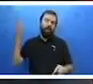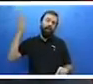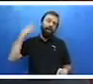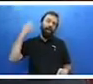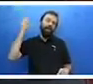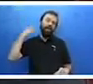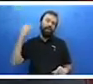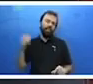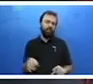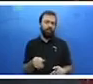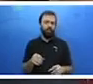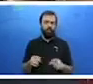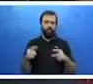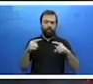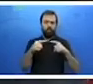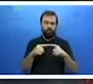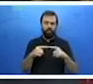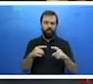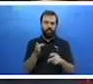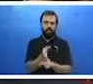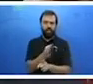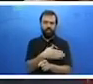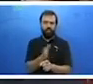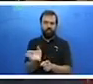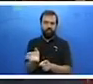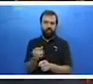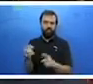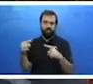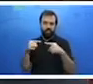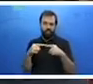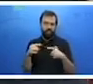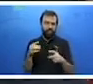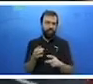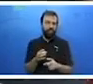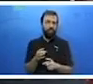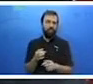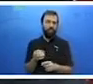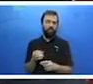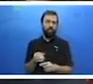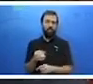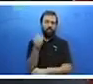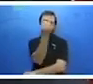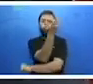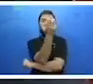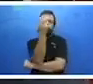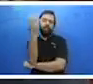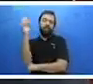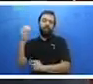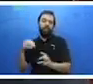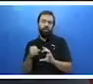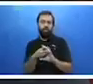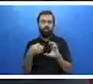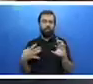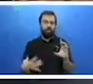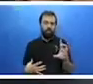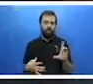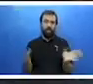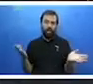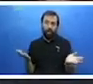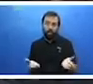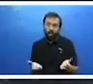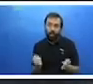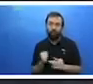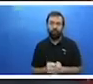aspectos naturais, como era a natureza, o clima? Mas como a população começou a ir para a cidade, teve mudanças,